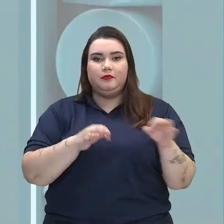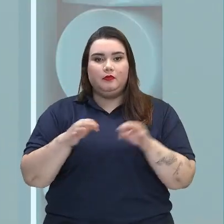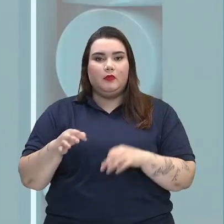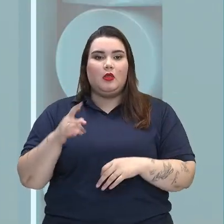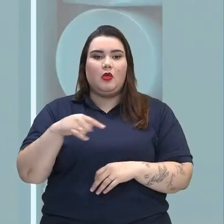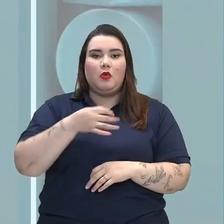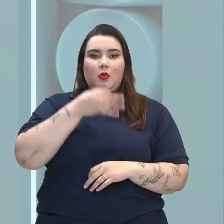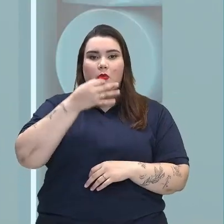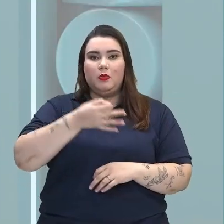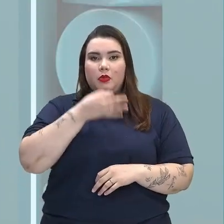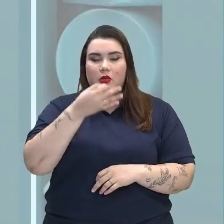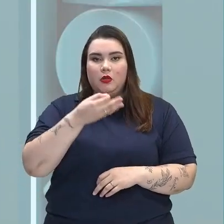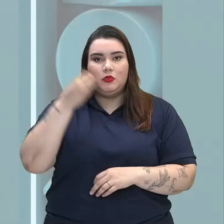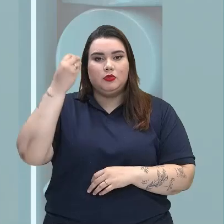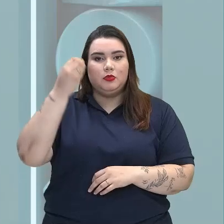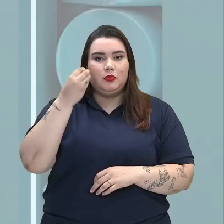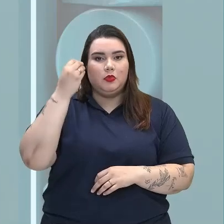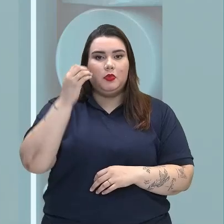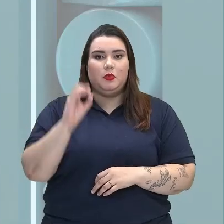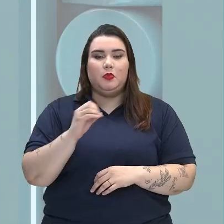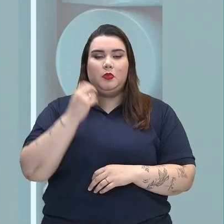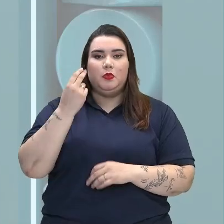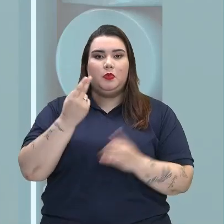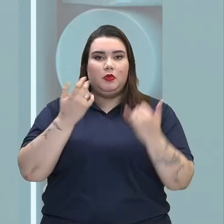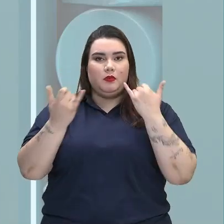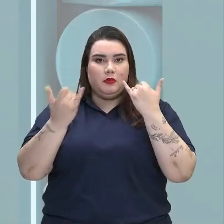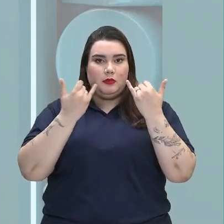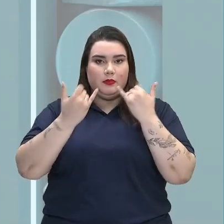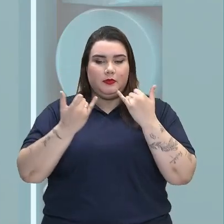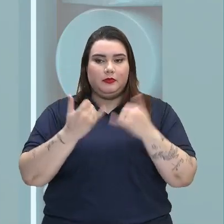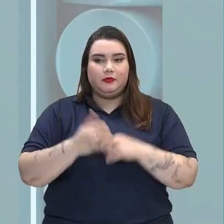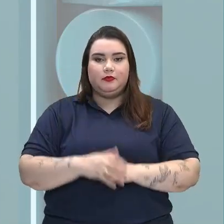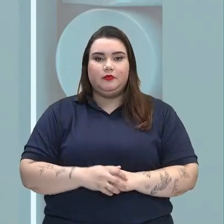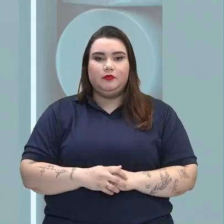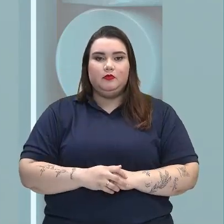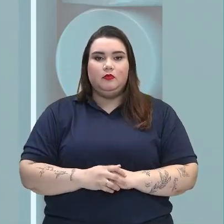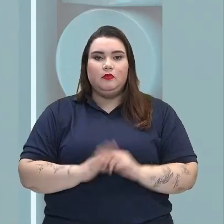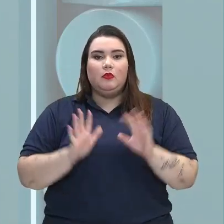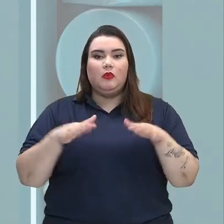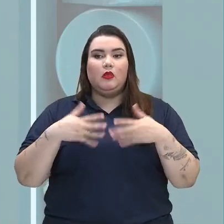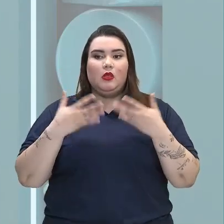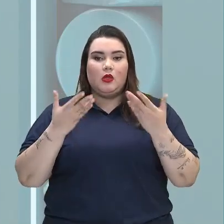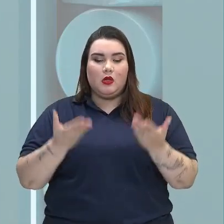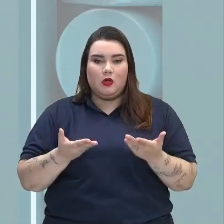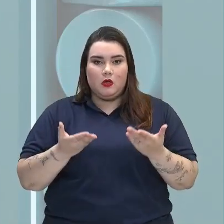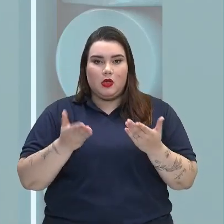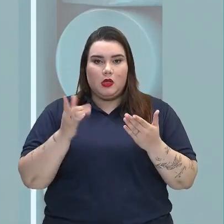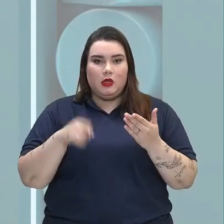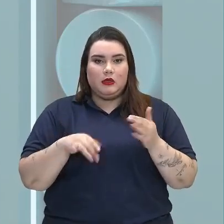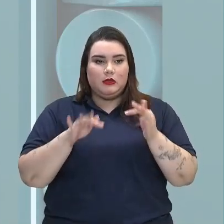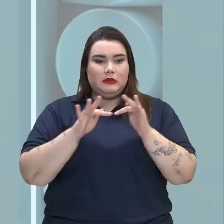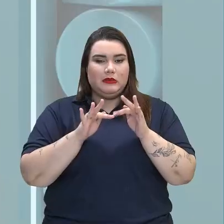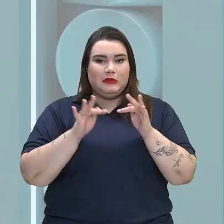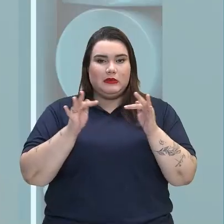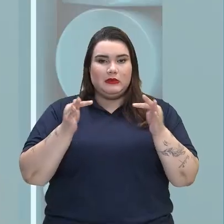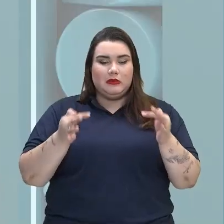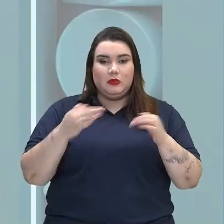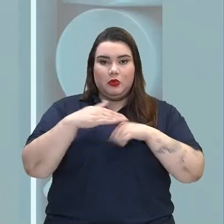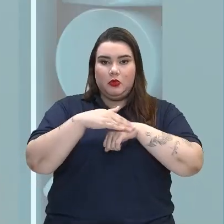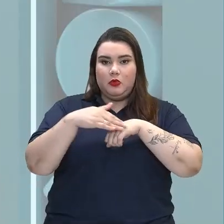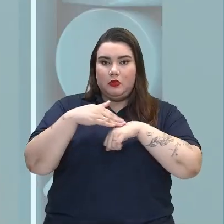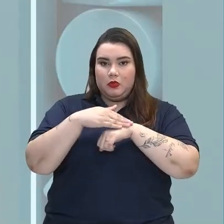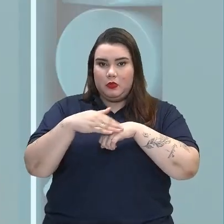opiniões, vivências ou informações. Então, mais do que uma simples conversa,